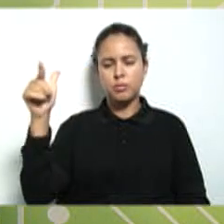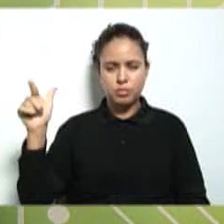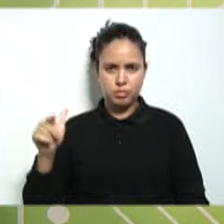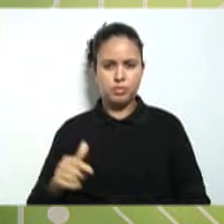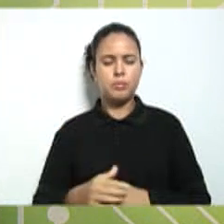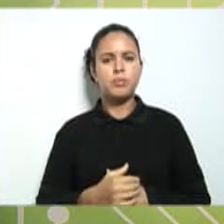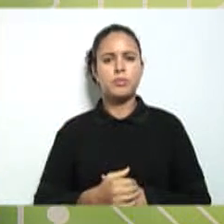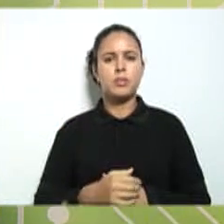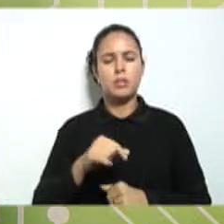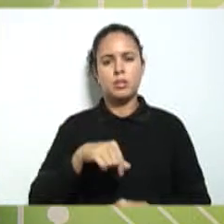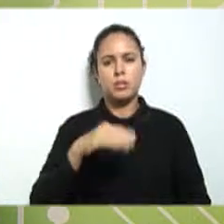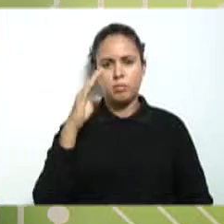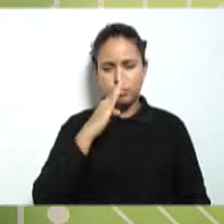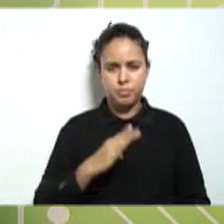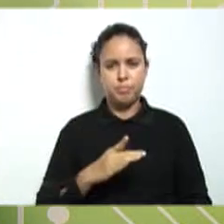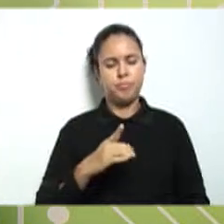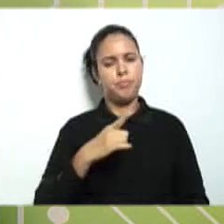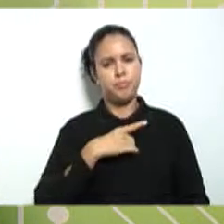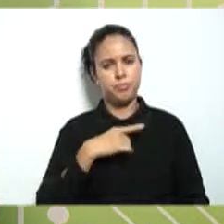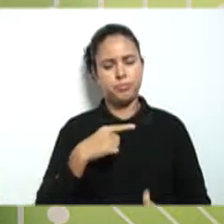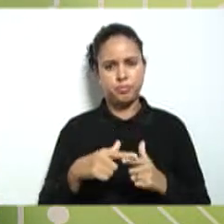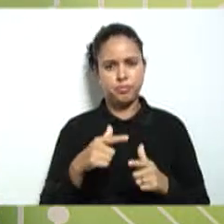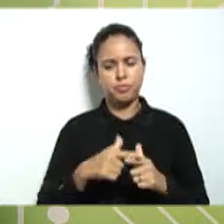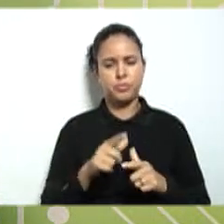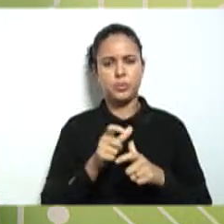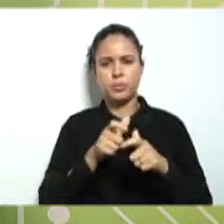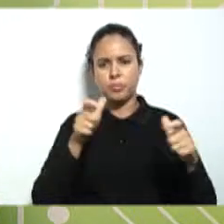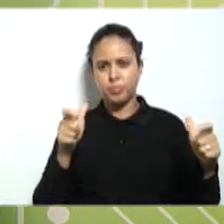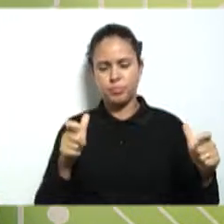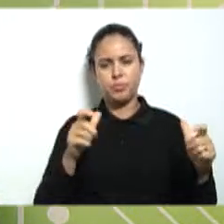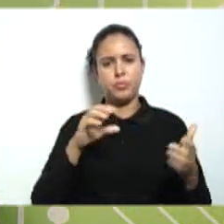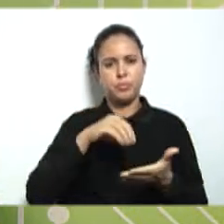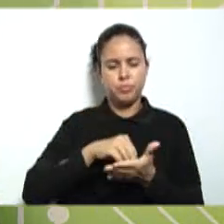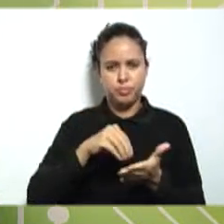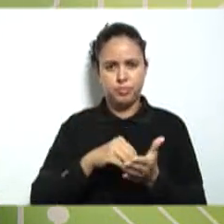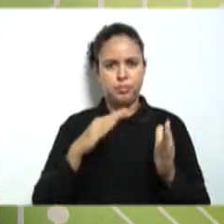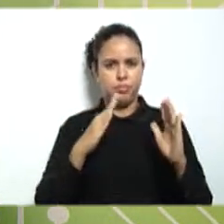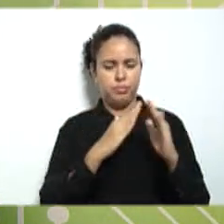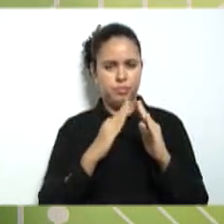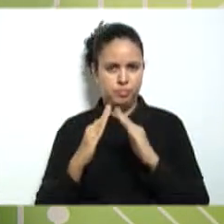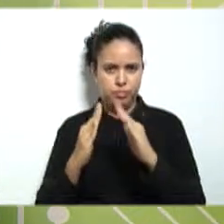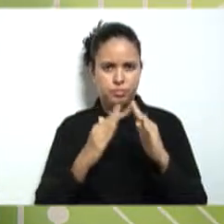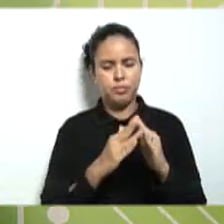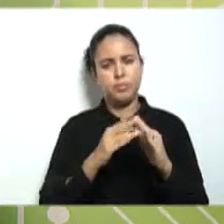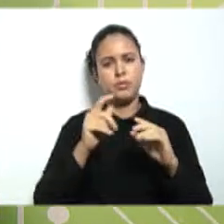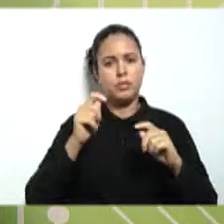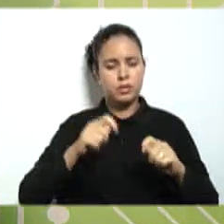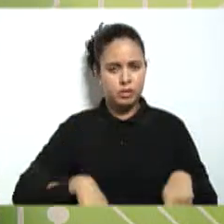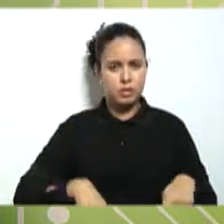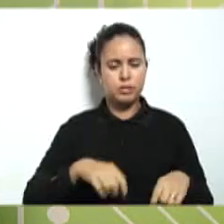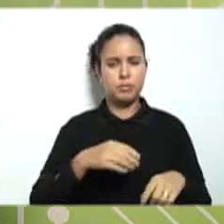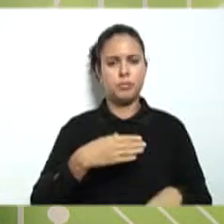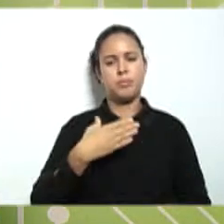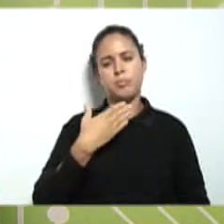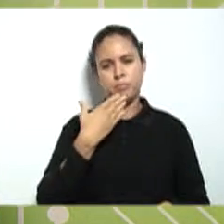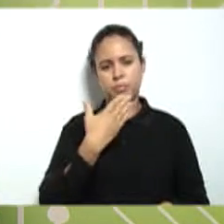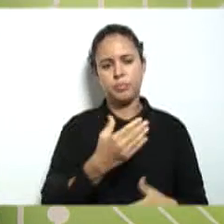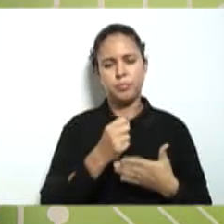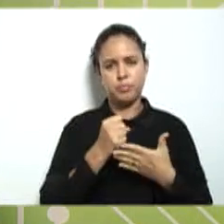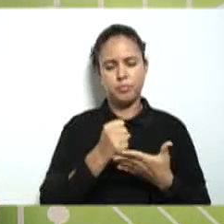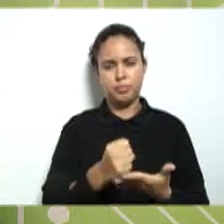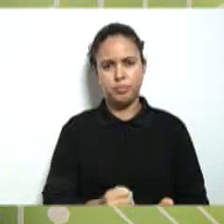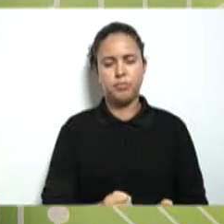déficit habitacional como o nosso país, ele passa para encontrar essa grande solução, que são as cooperativas habitacionais. A gente pode construir todo